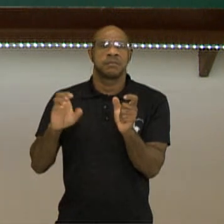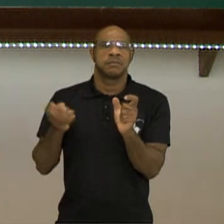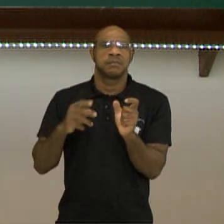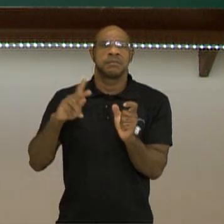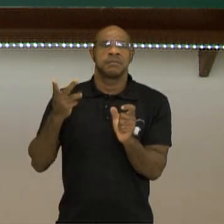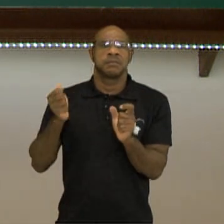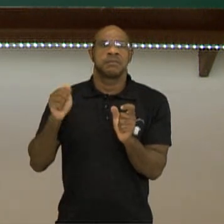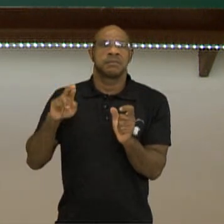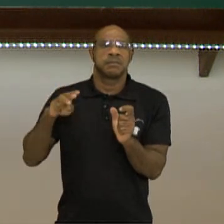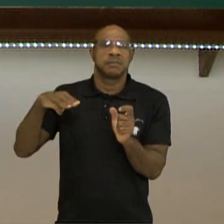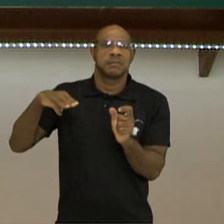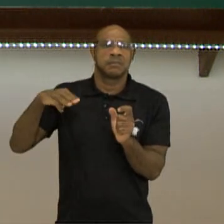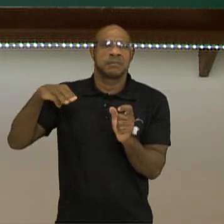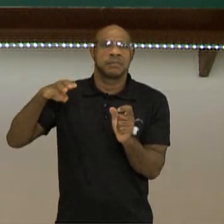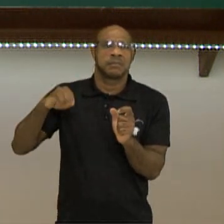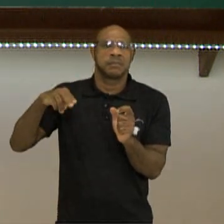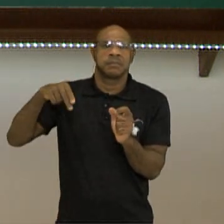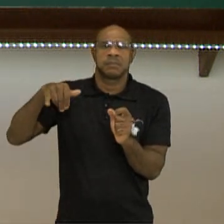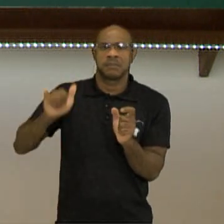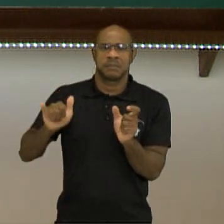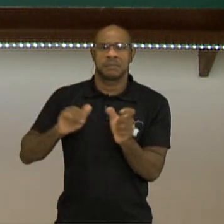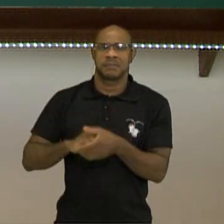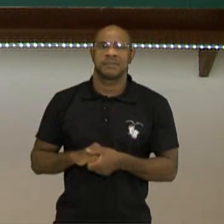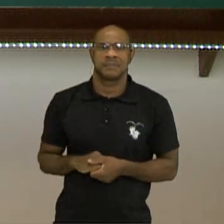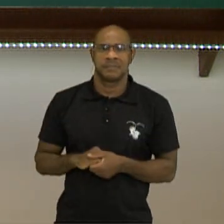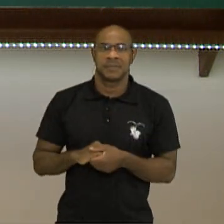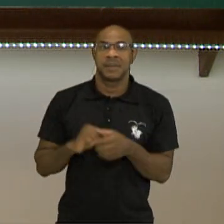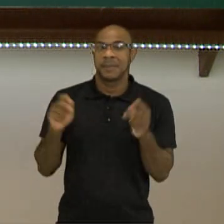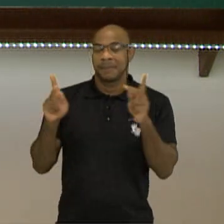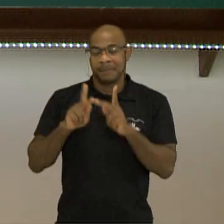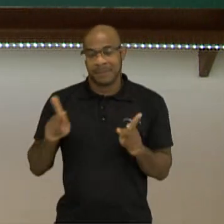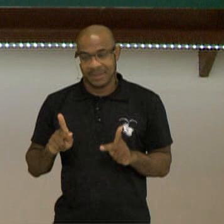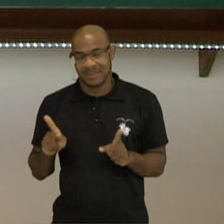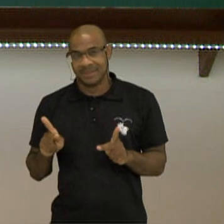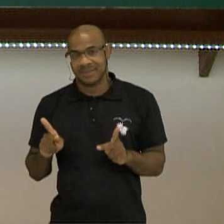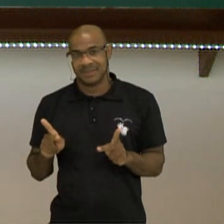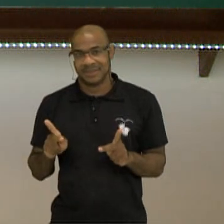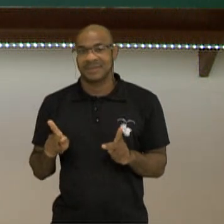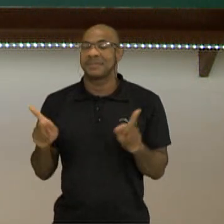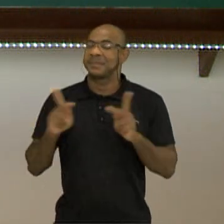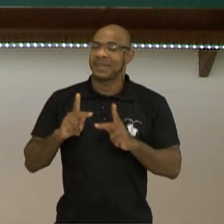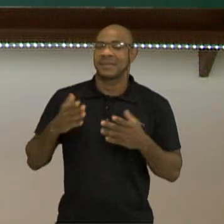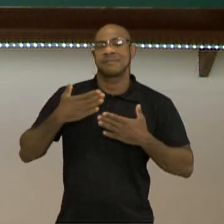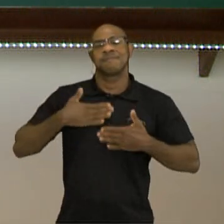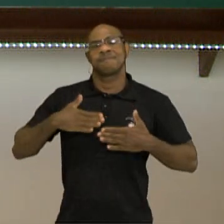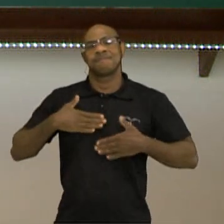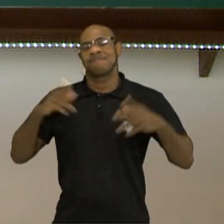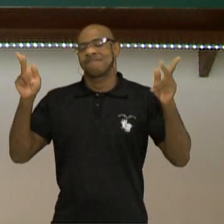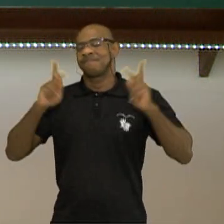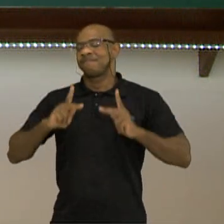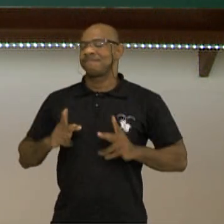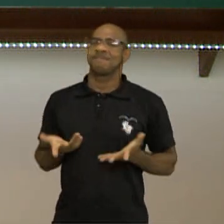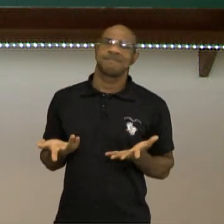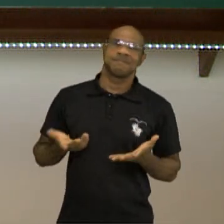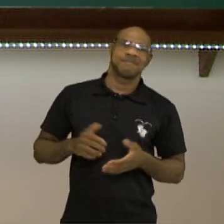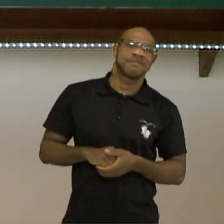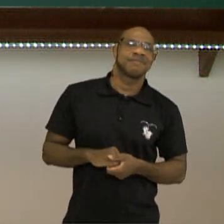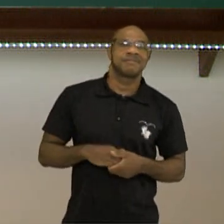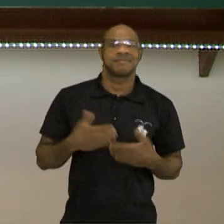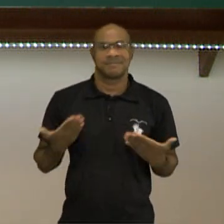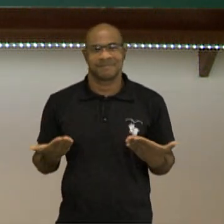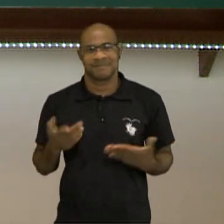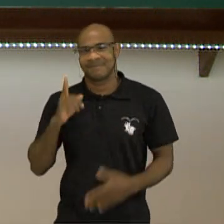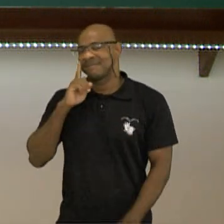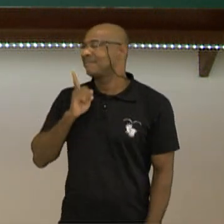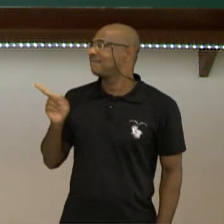B, paz e harmonia. Tava fácil, né, gente? Very easy, porque a gente